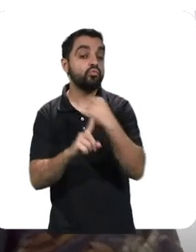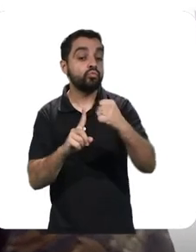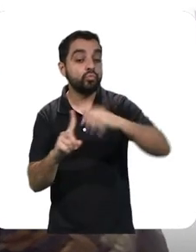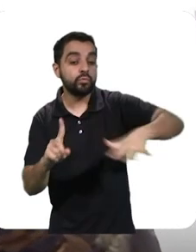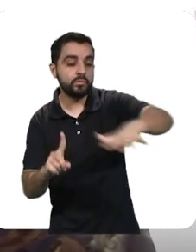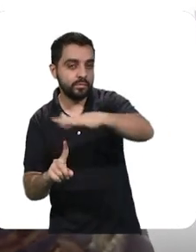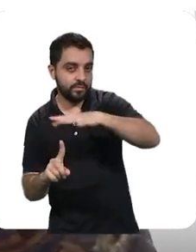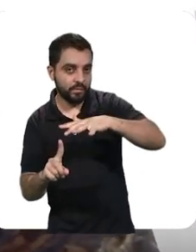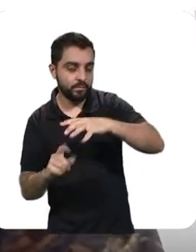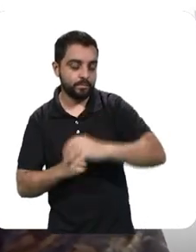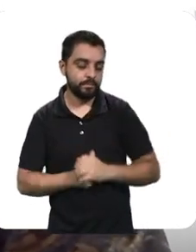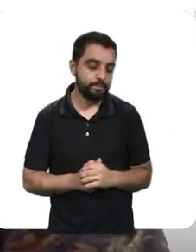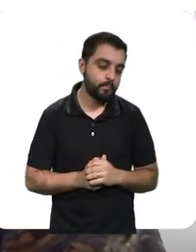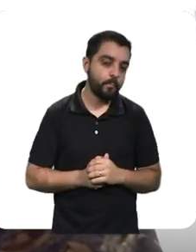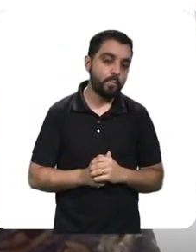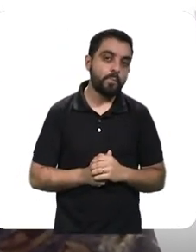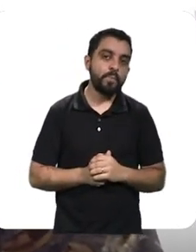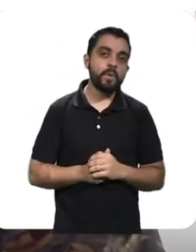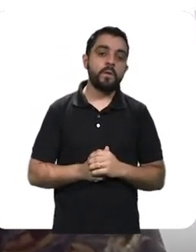saúde, que é a minha área.